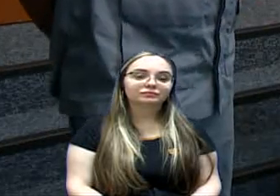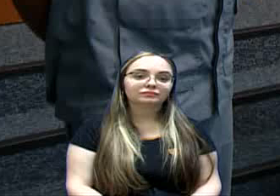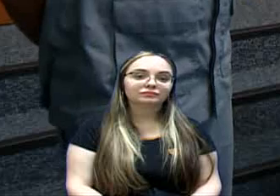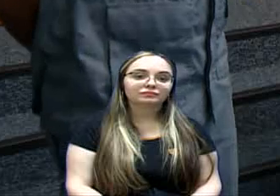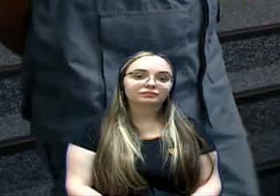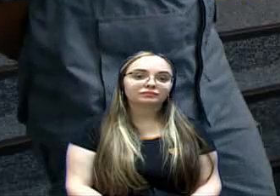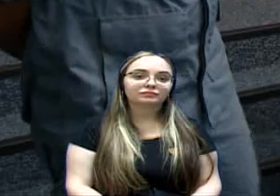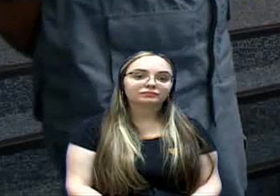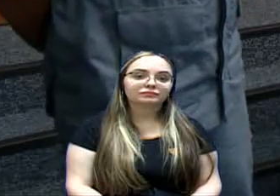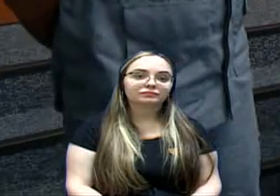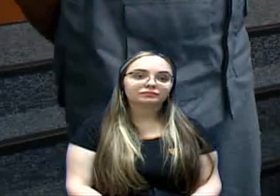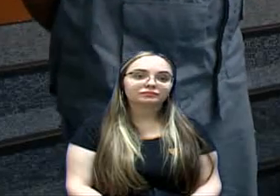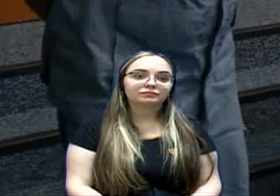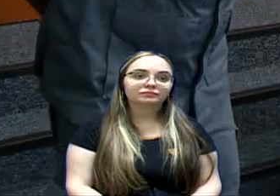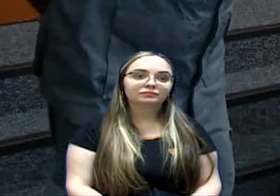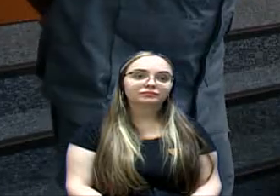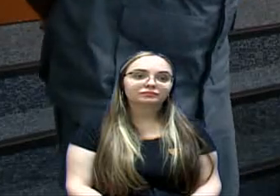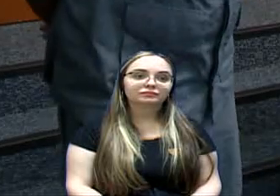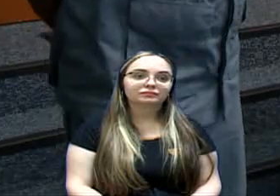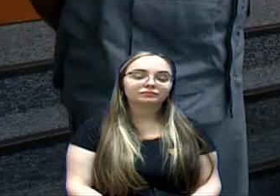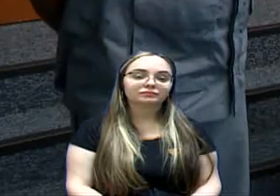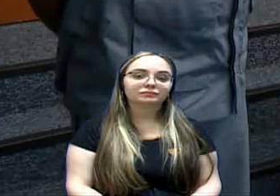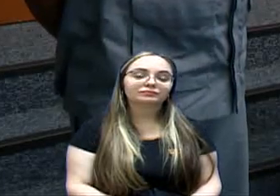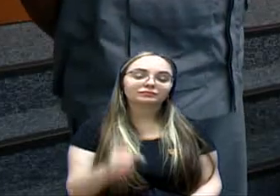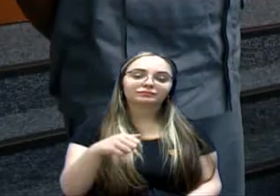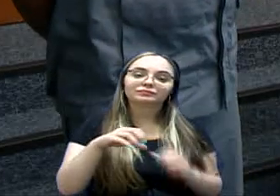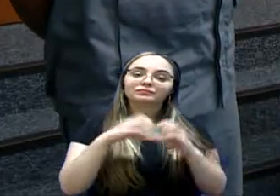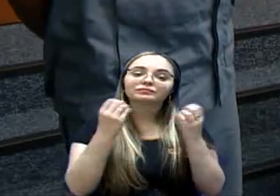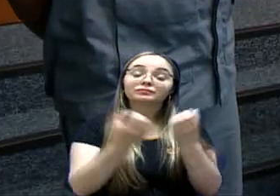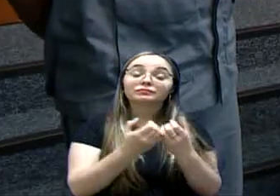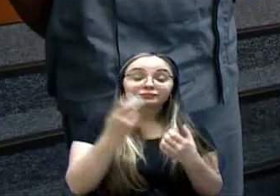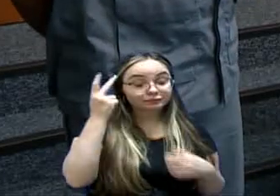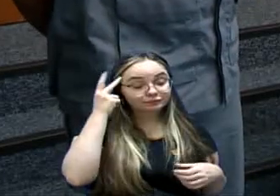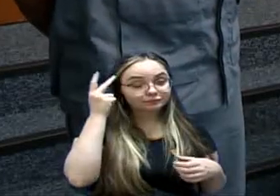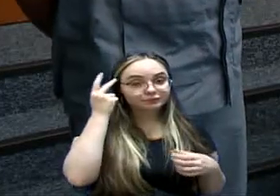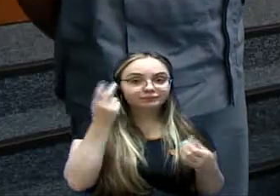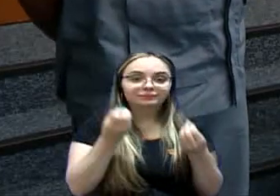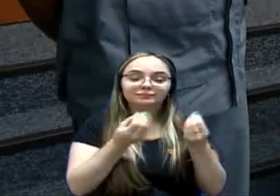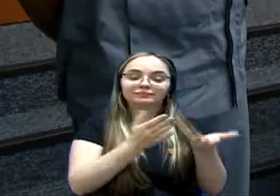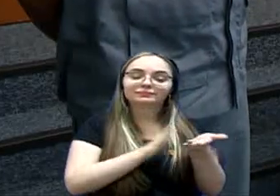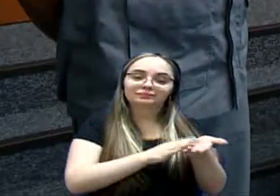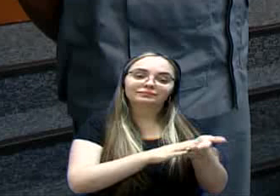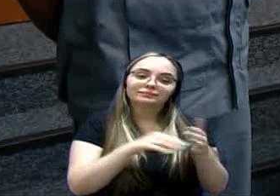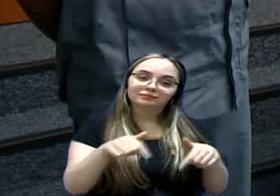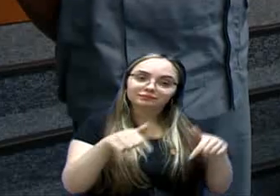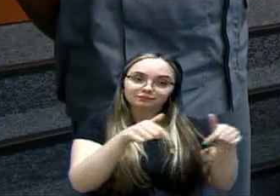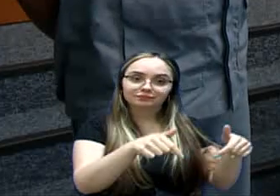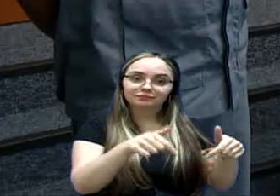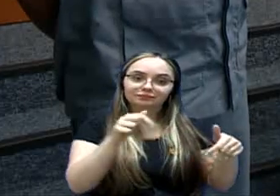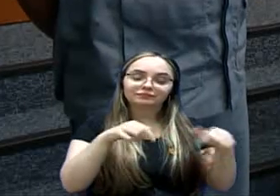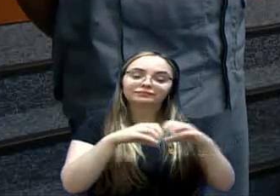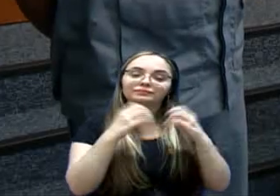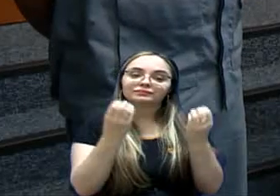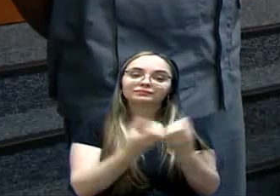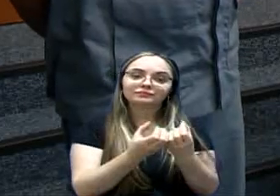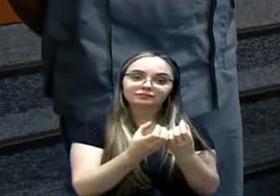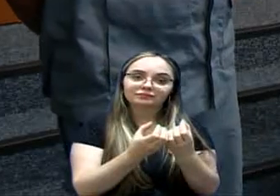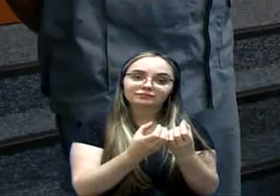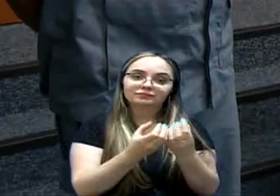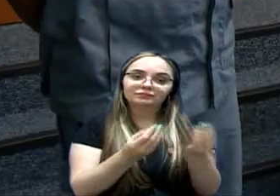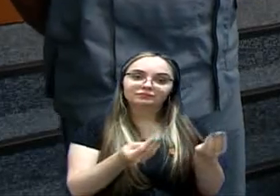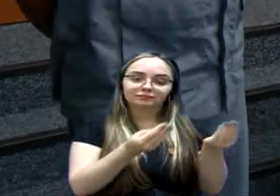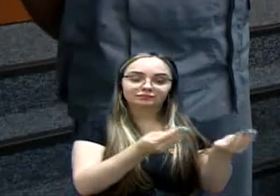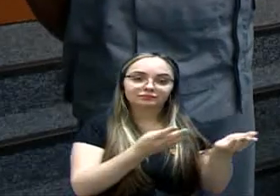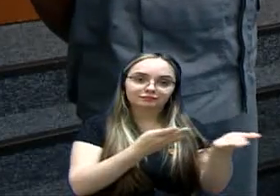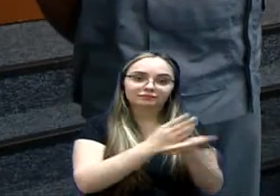Você segura? Né? Segura. Obrigado. Câmara Municipal de Sorocaba, Estado de São Paulo, votos de congratulações. A Câmara Municipal de Sorocaba,